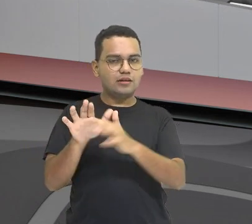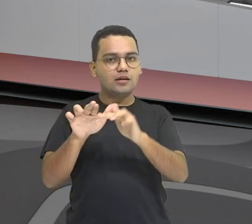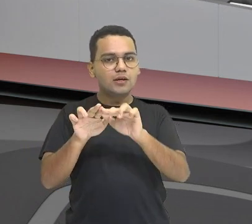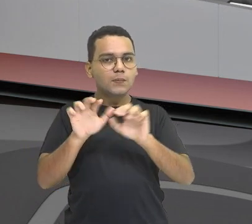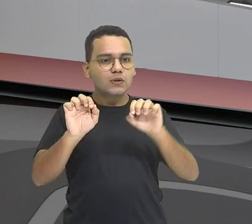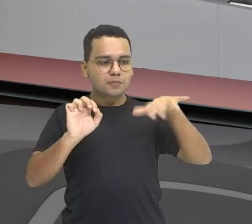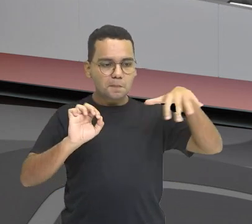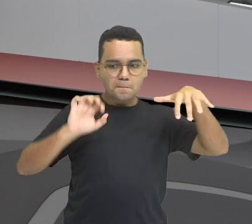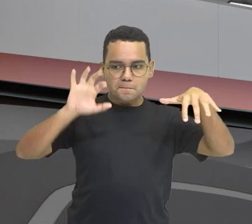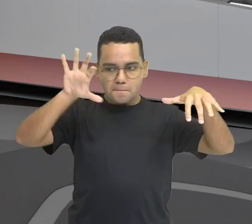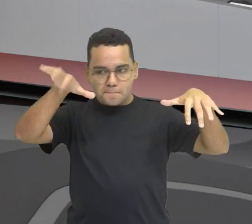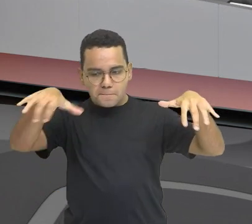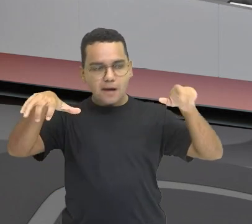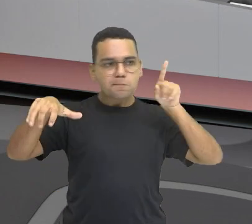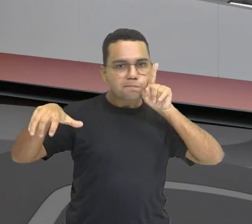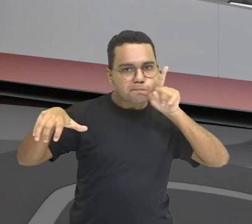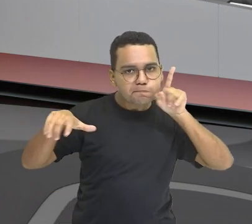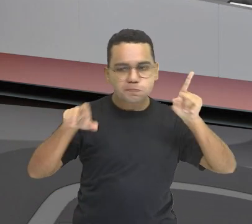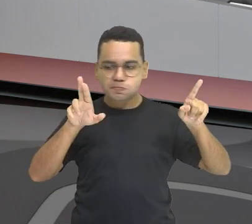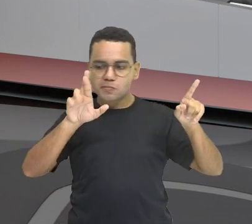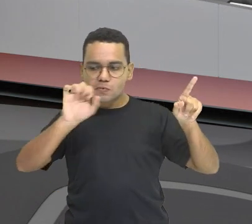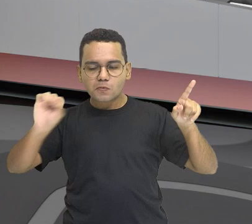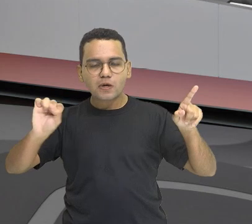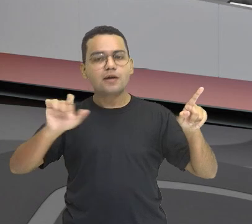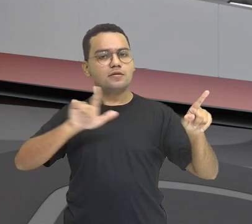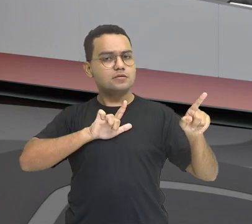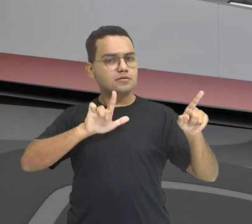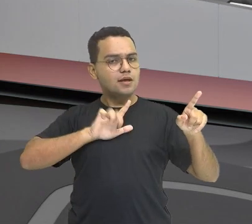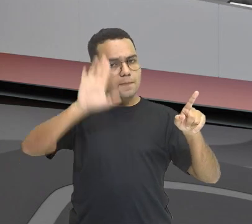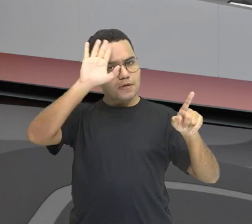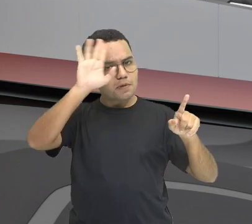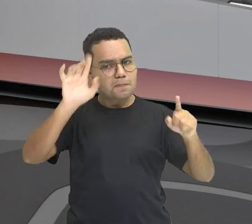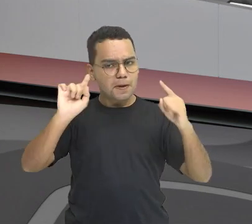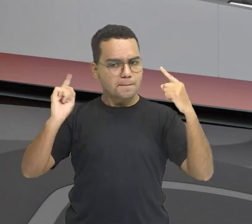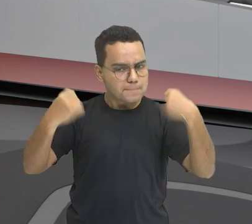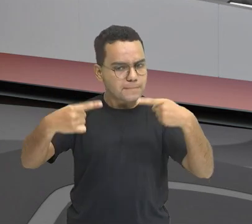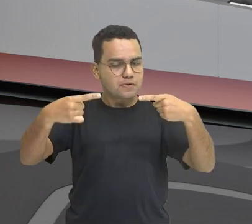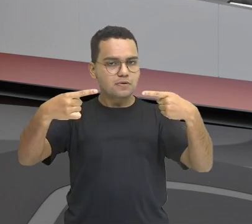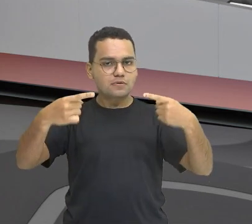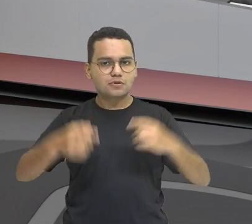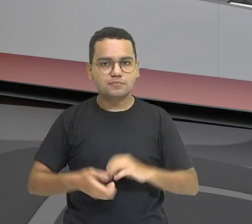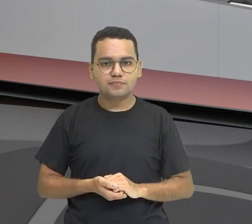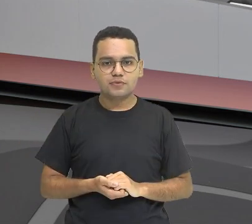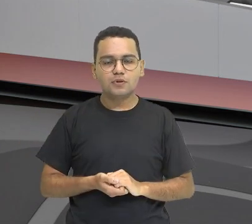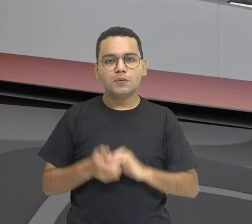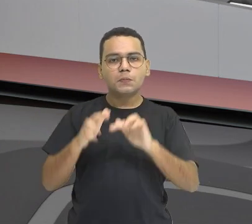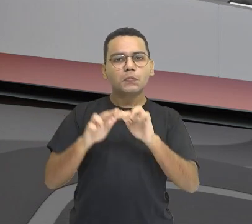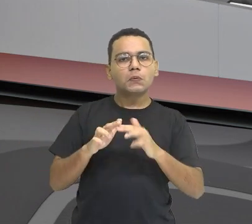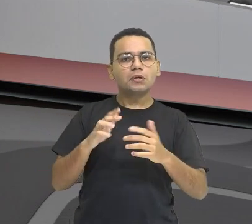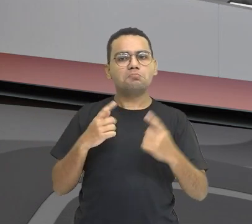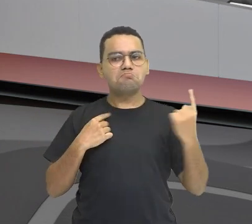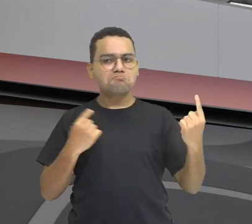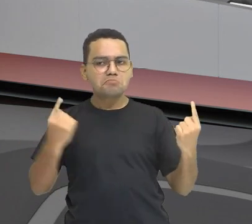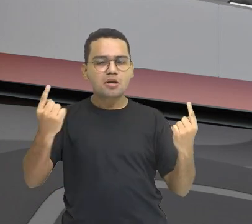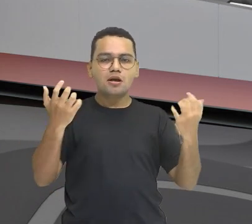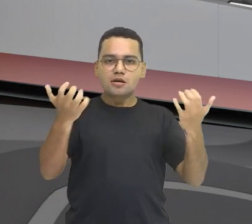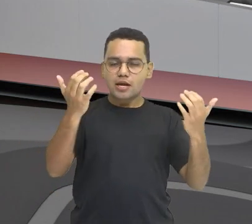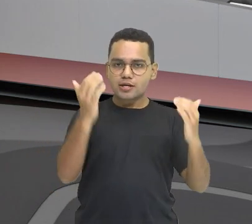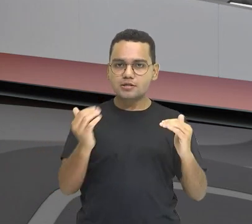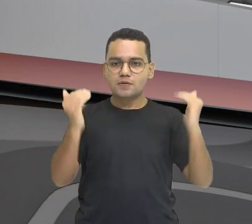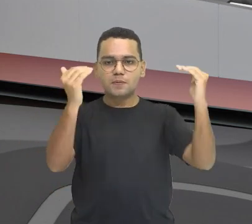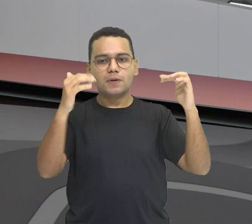duas superpotências, uma constante tensão e, para se mostrar superior ao outro, eles entraram numa